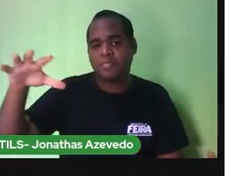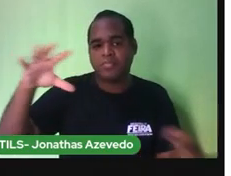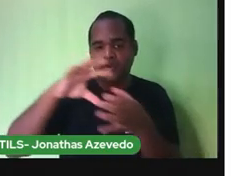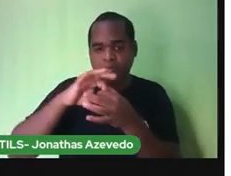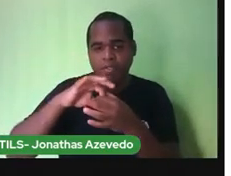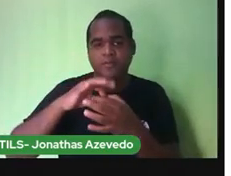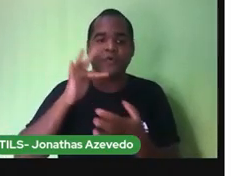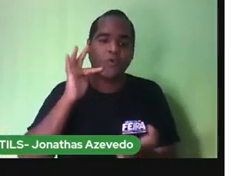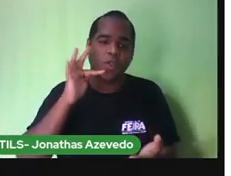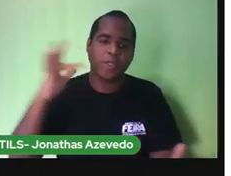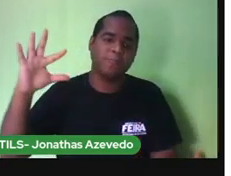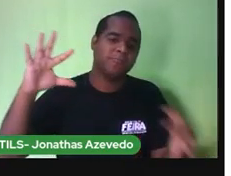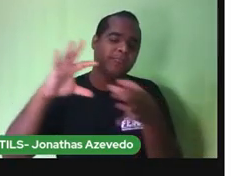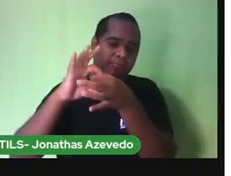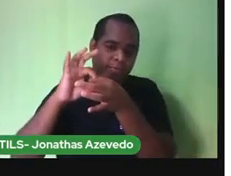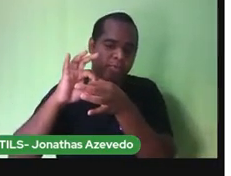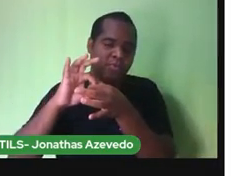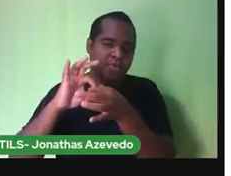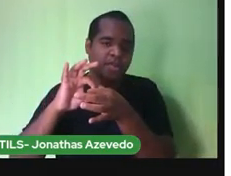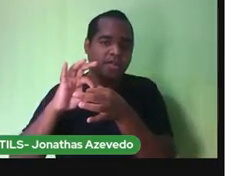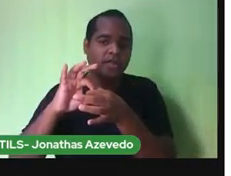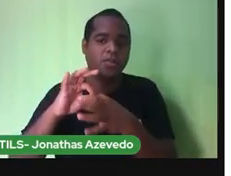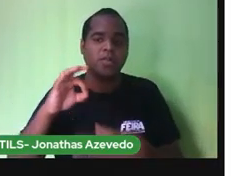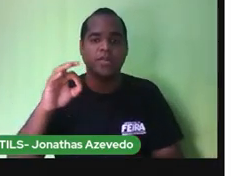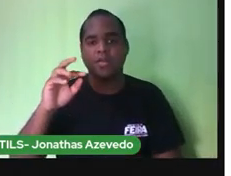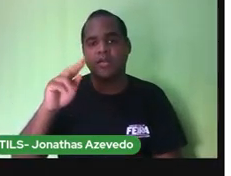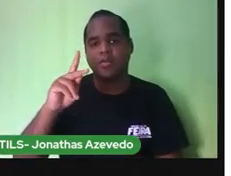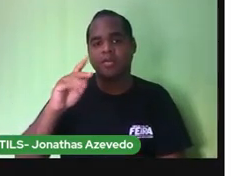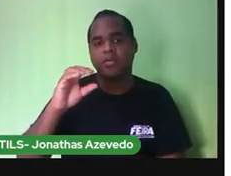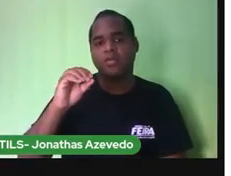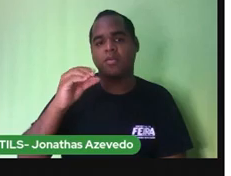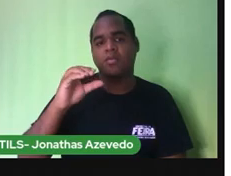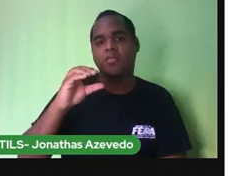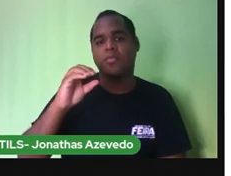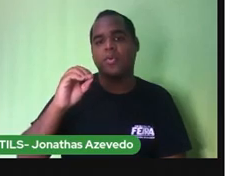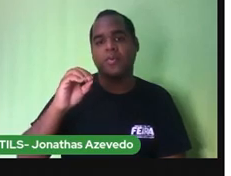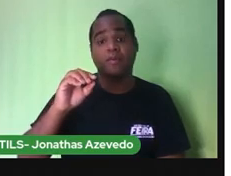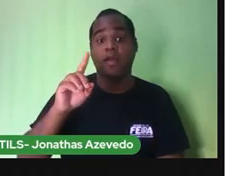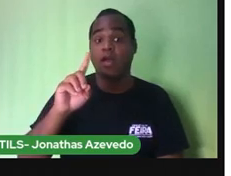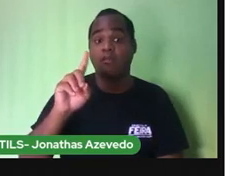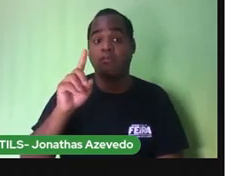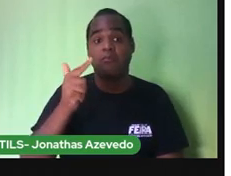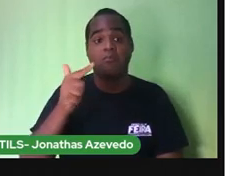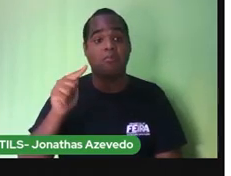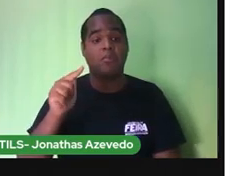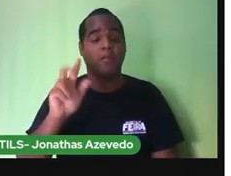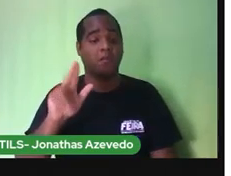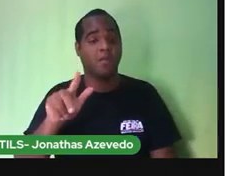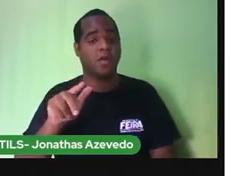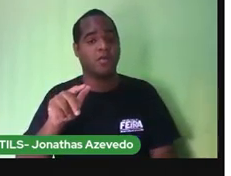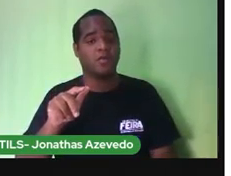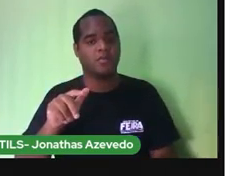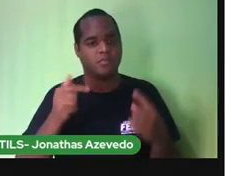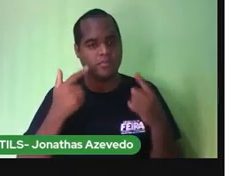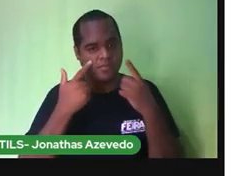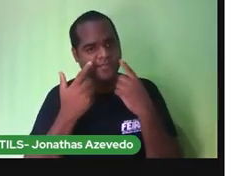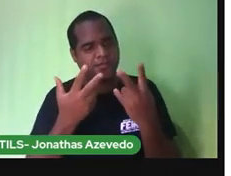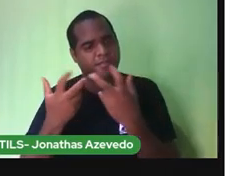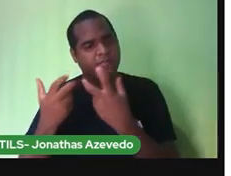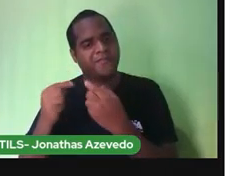Jenipapo e bons o propósito não tinha justamente Olha só